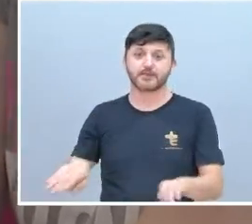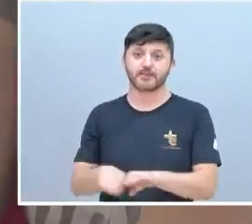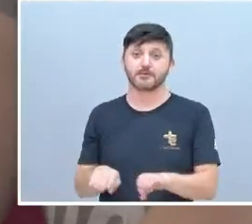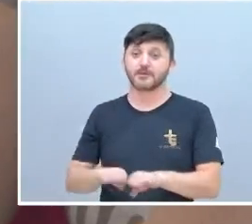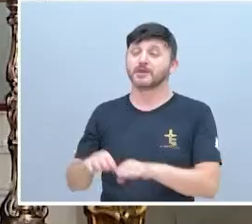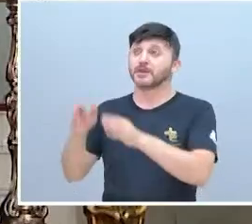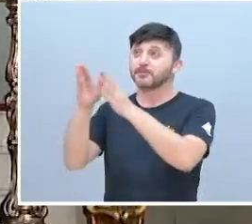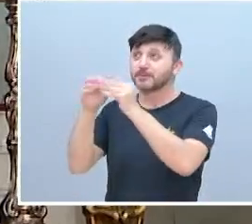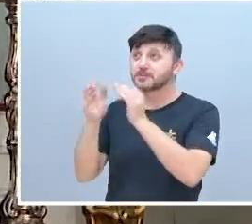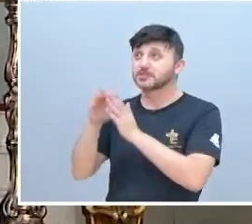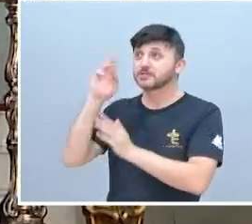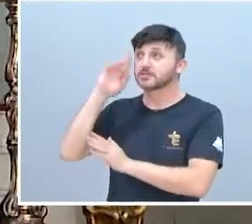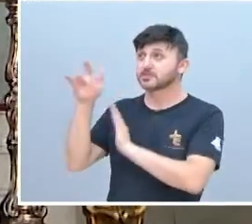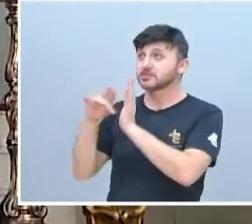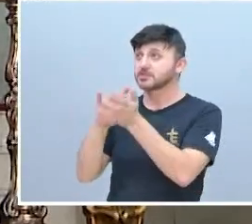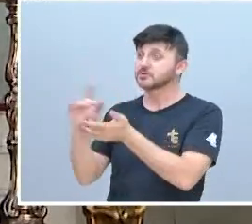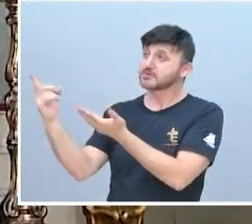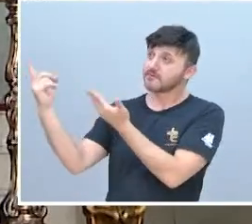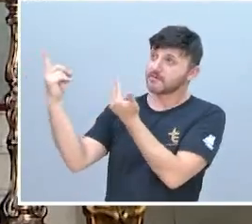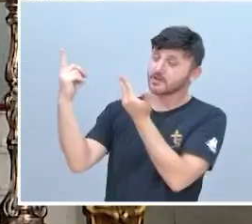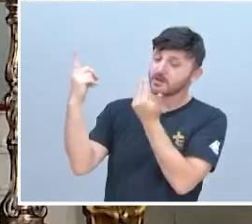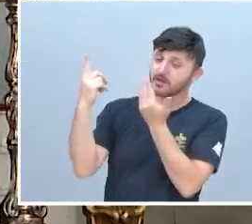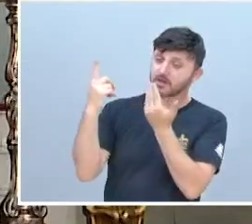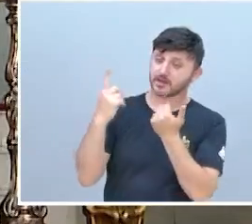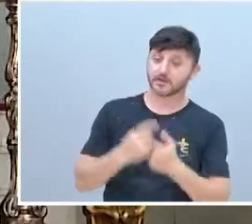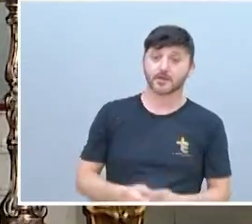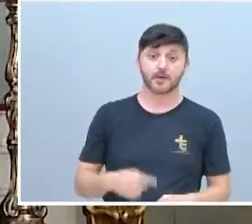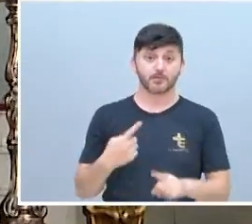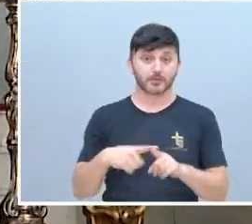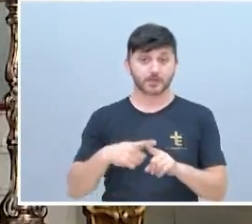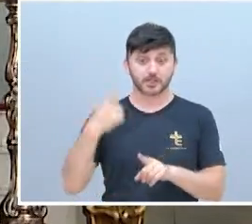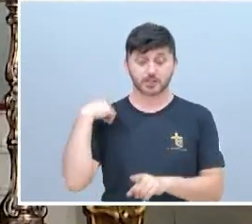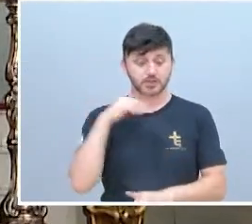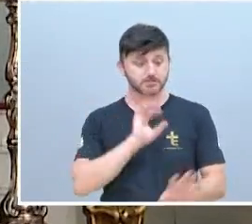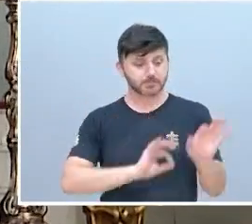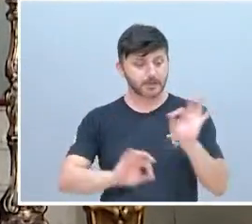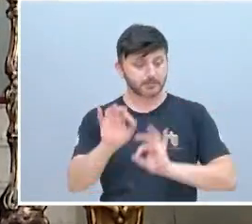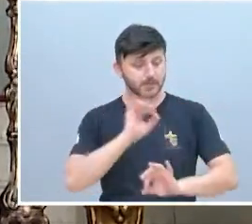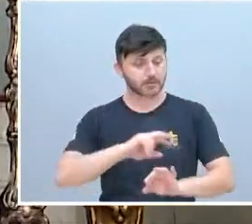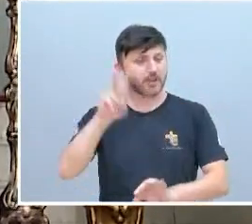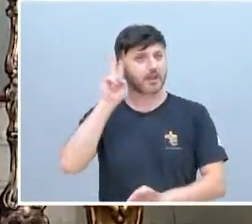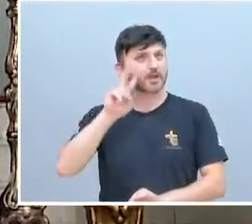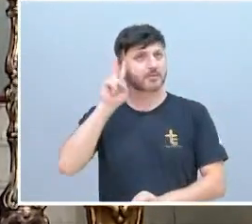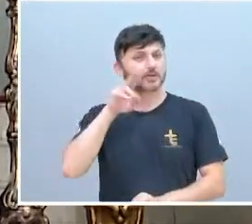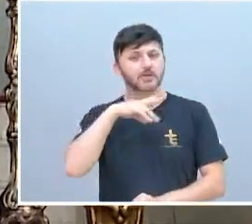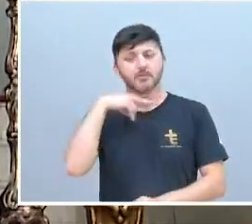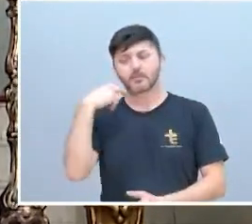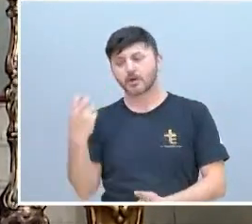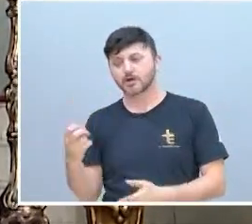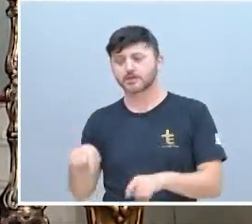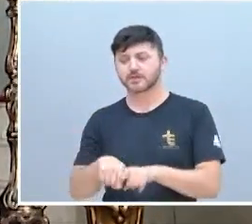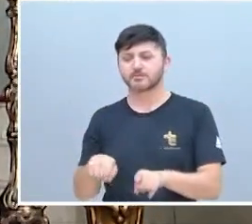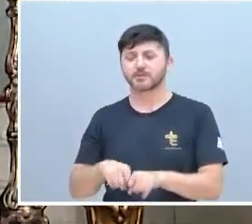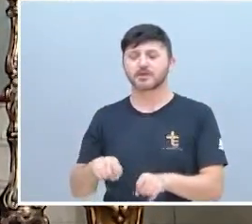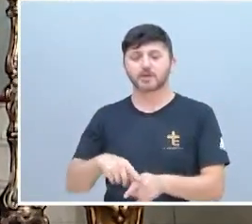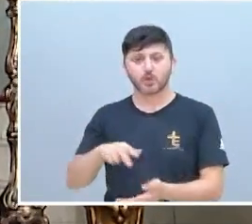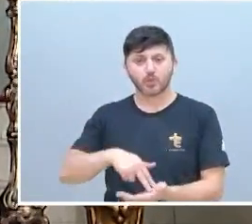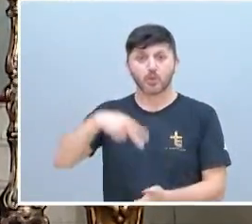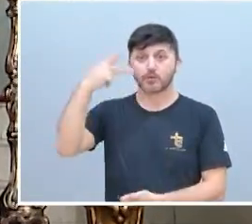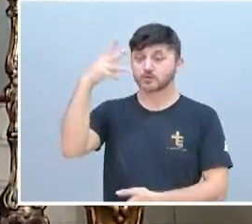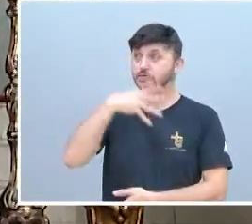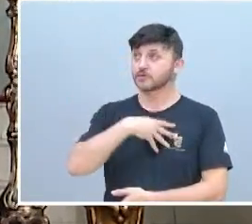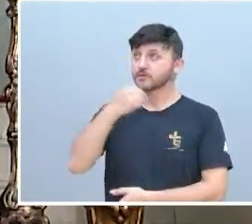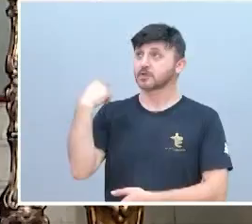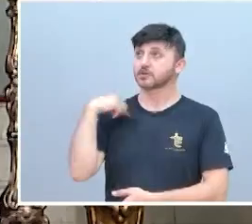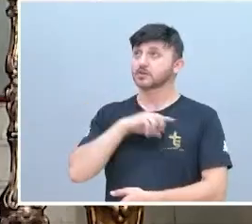Vinde, Senhor Jesus. Celebrando, pois, a memória da morte e a ressurreição do vosso Filho, nós vos oferecemos,